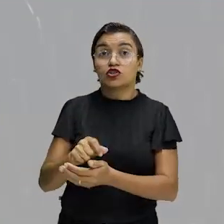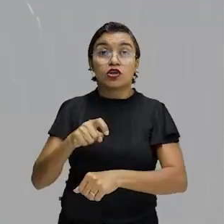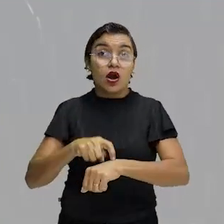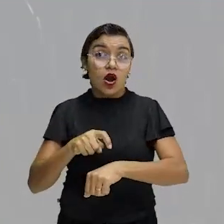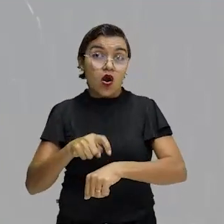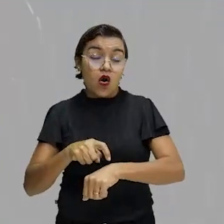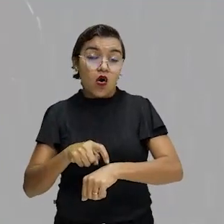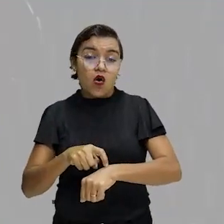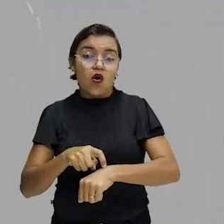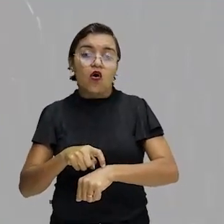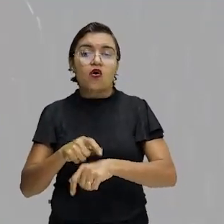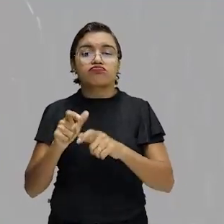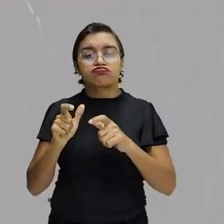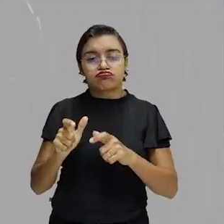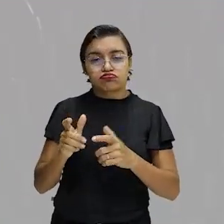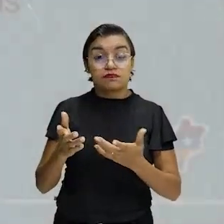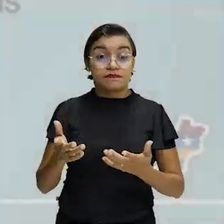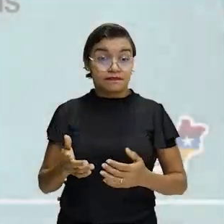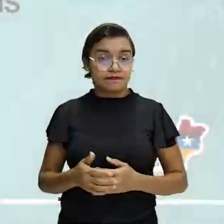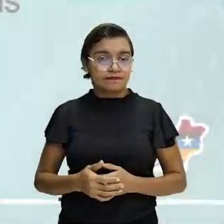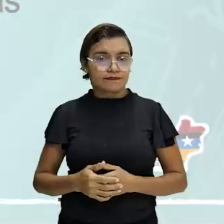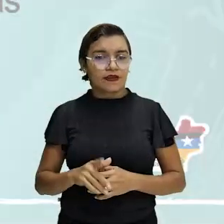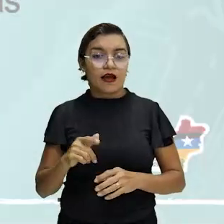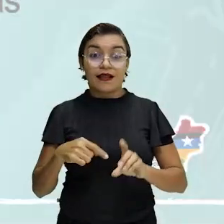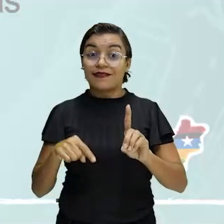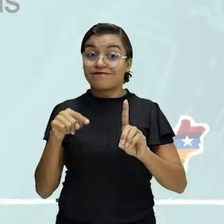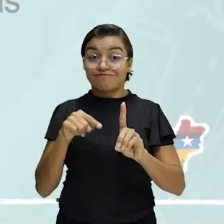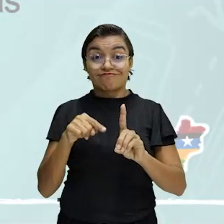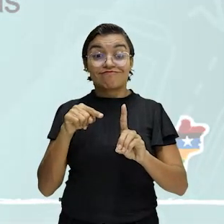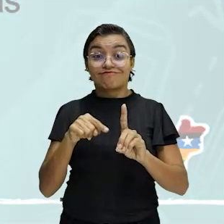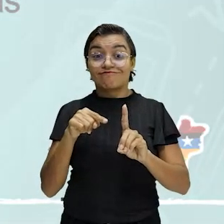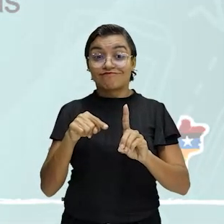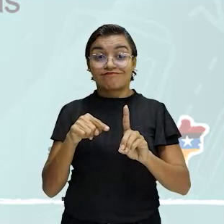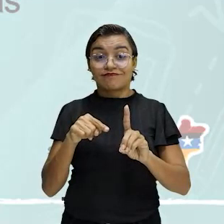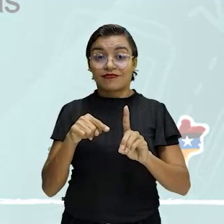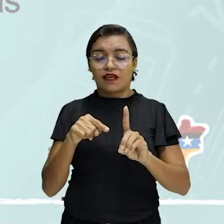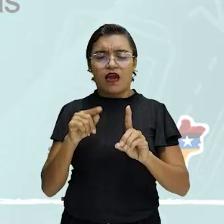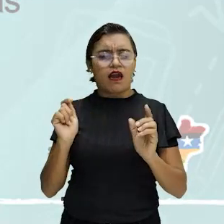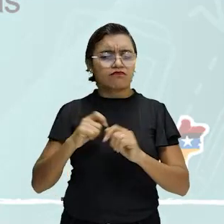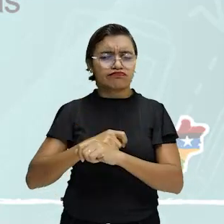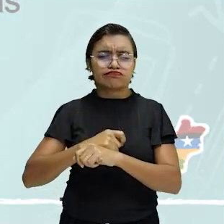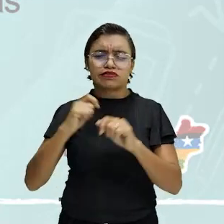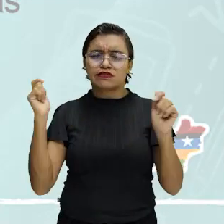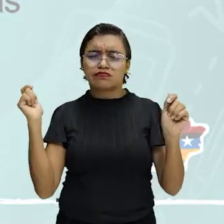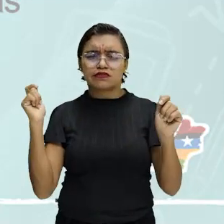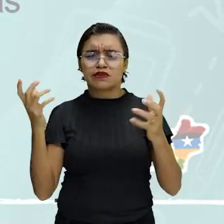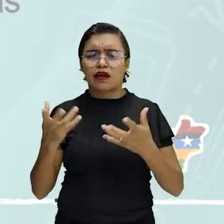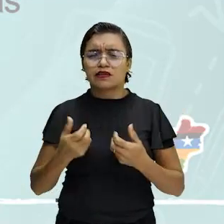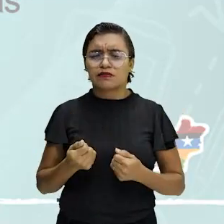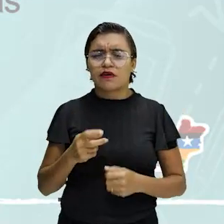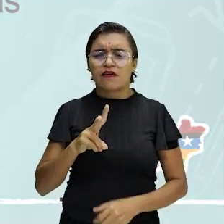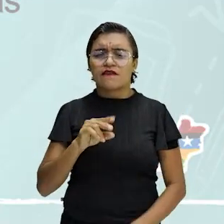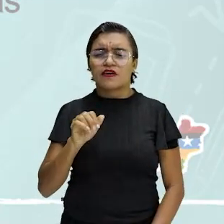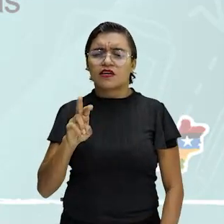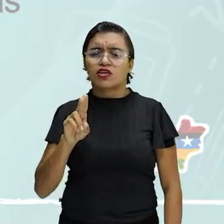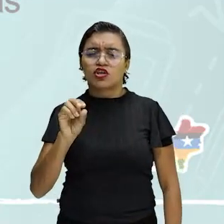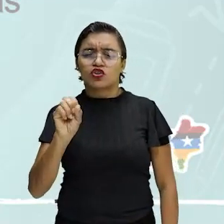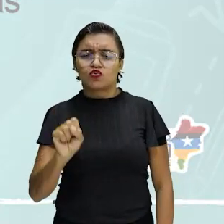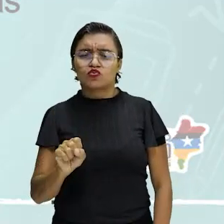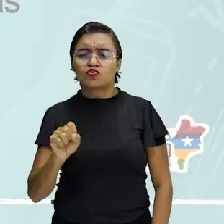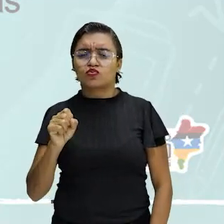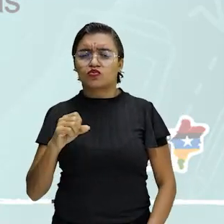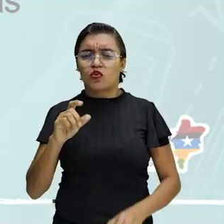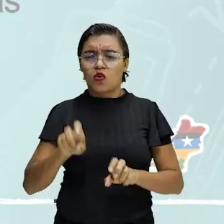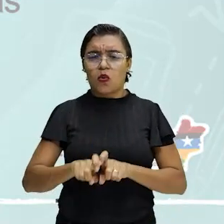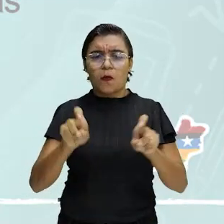que está realmente bem incorreta. Que é o quê? No e-mail é impossível o recebimento de vírus de computador através das